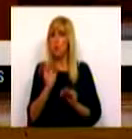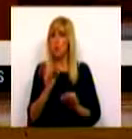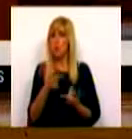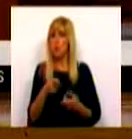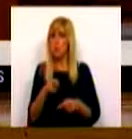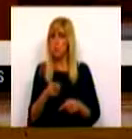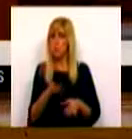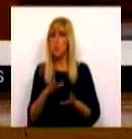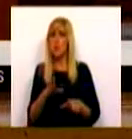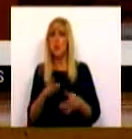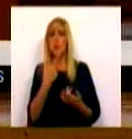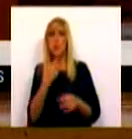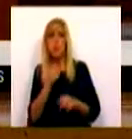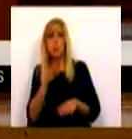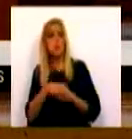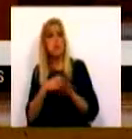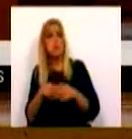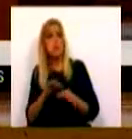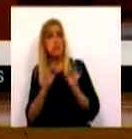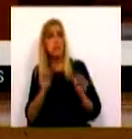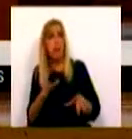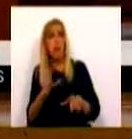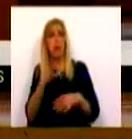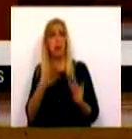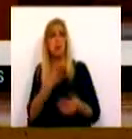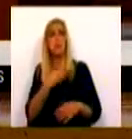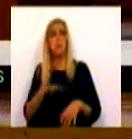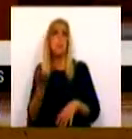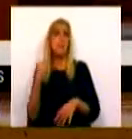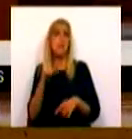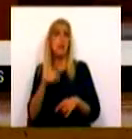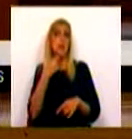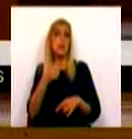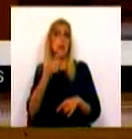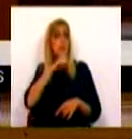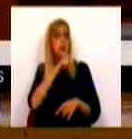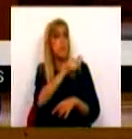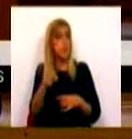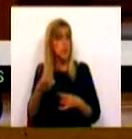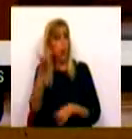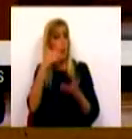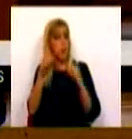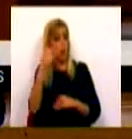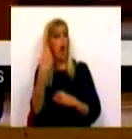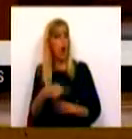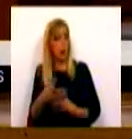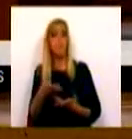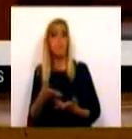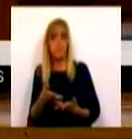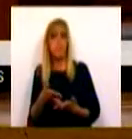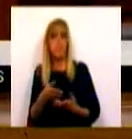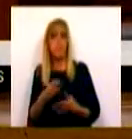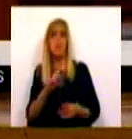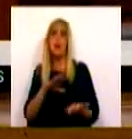como se o passado não nos tivesse mostrado riscos, avisos, consequências e lições. Se depois dos